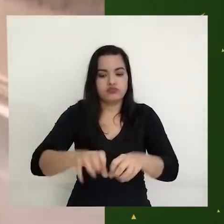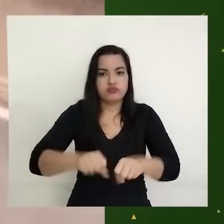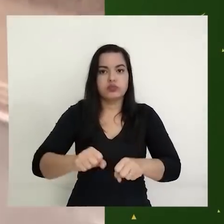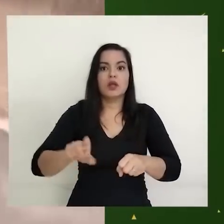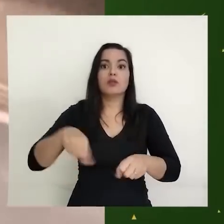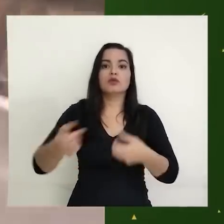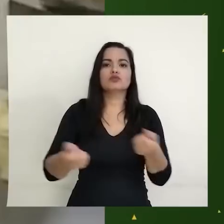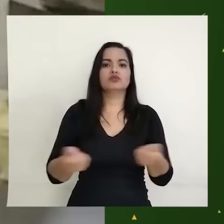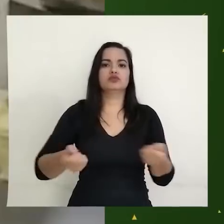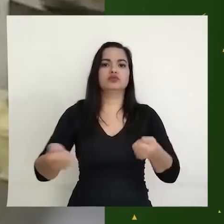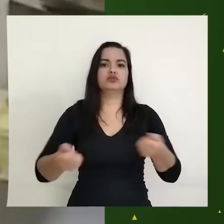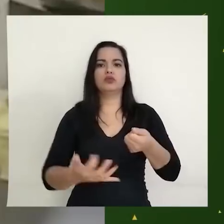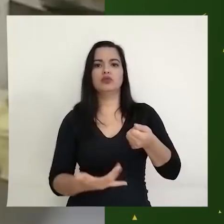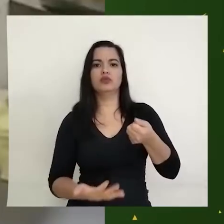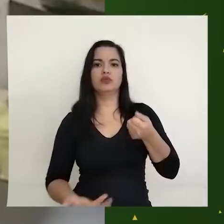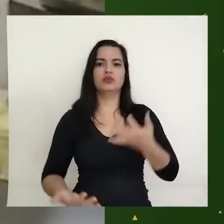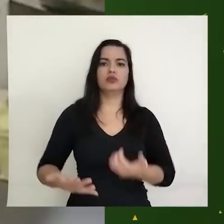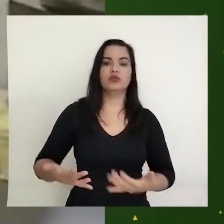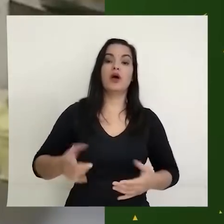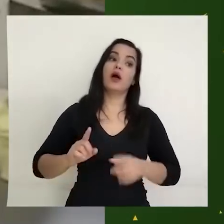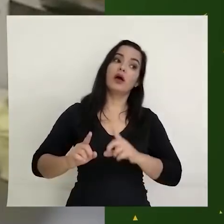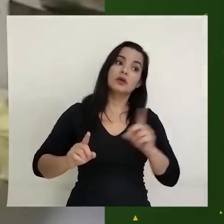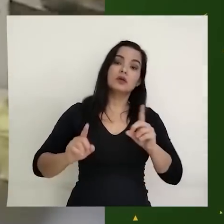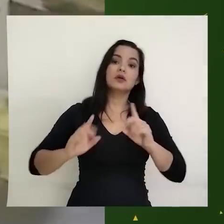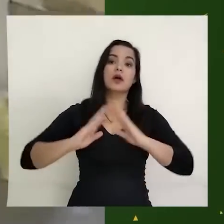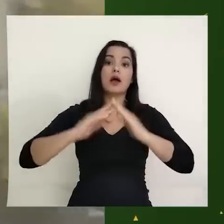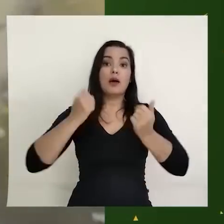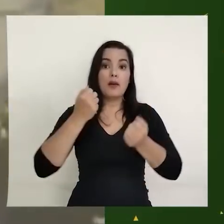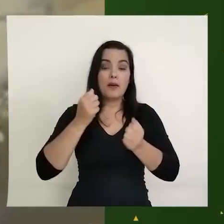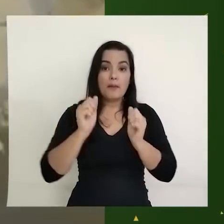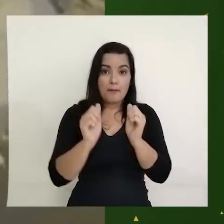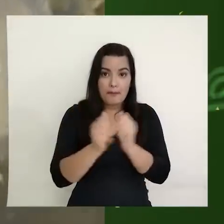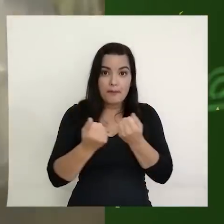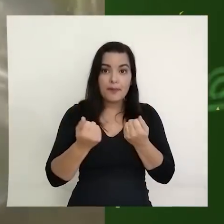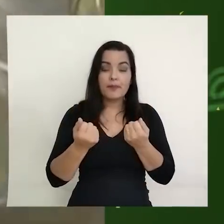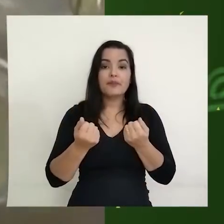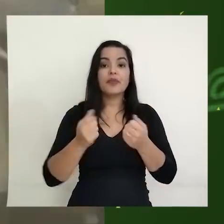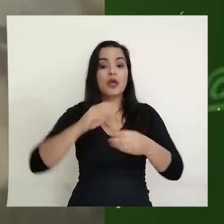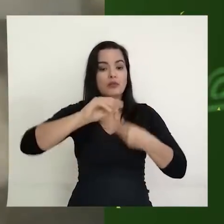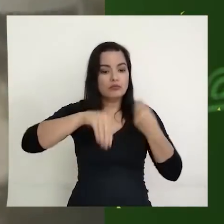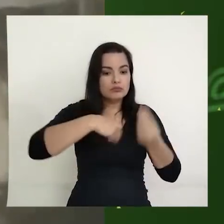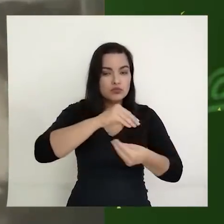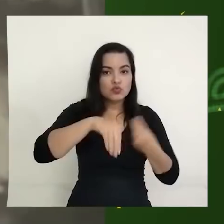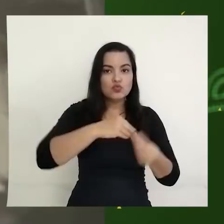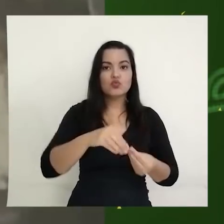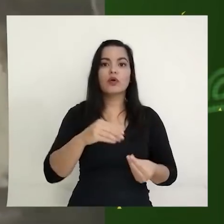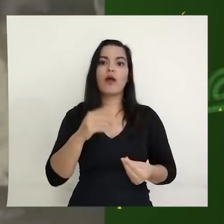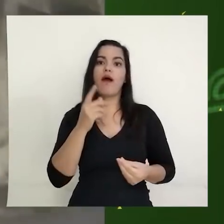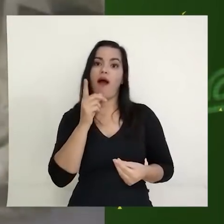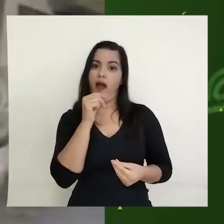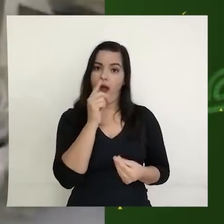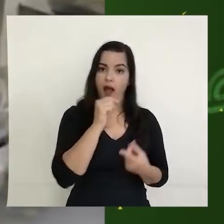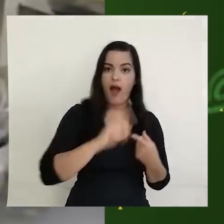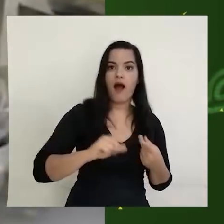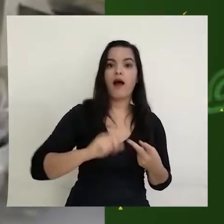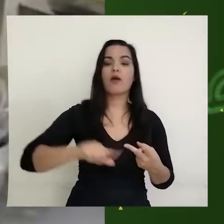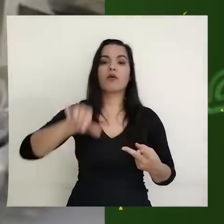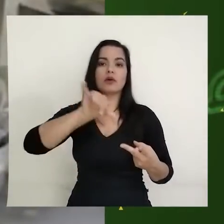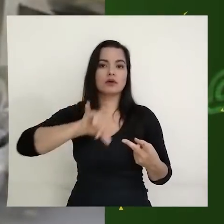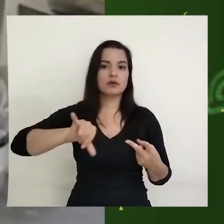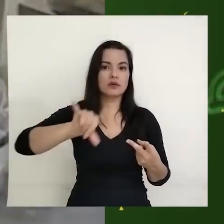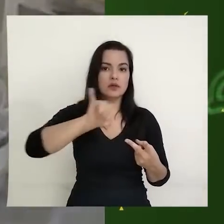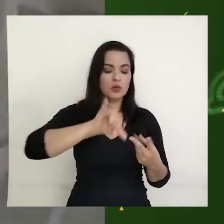peneirados. Na padaria, misturaram a farinha com água, sal,